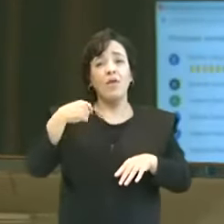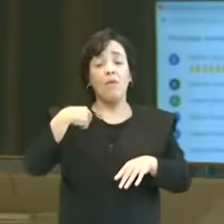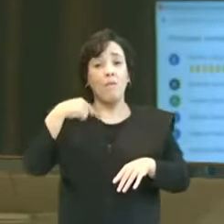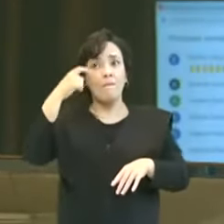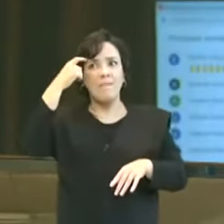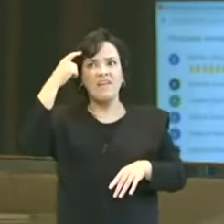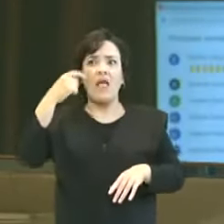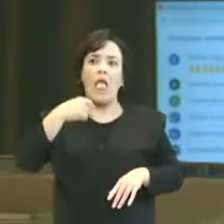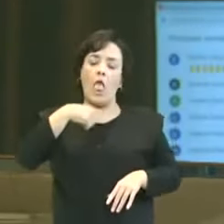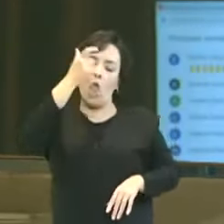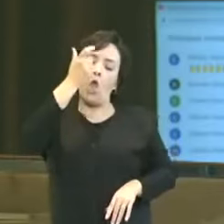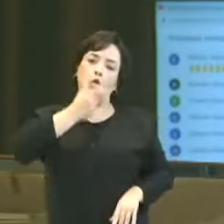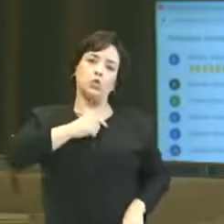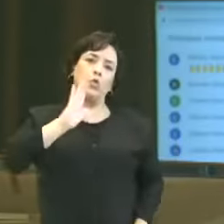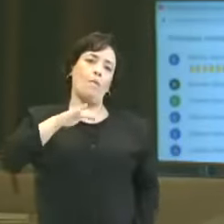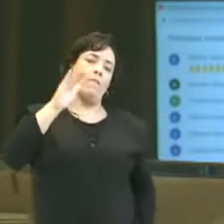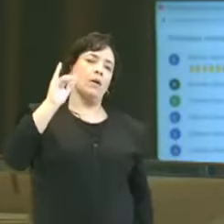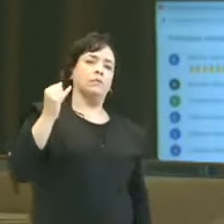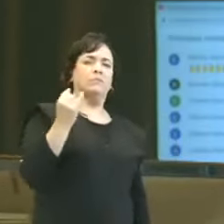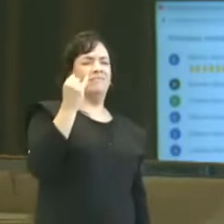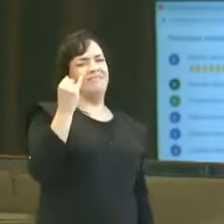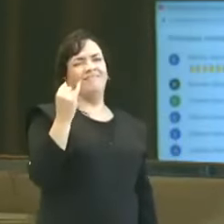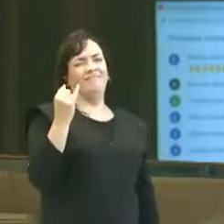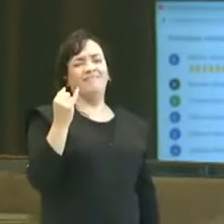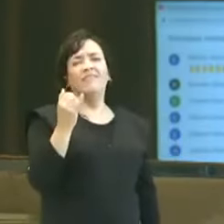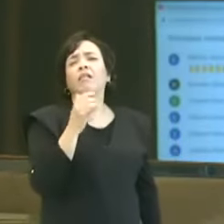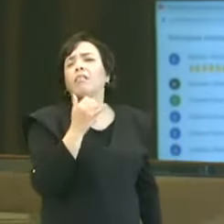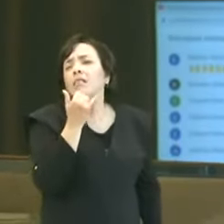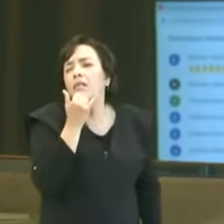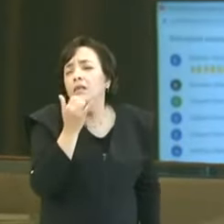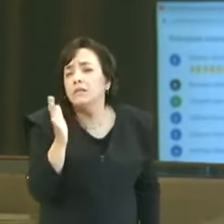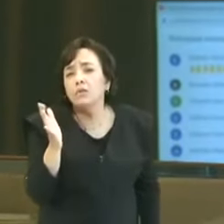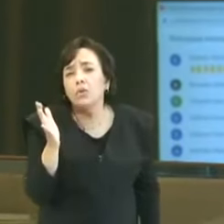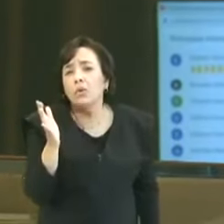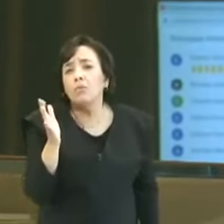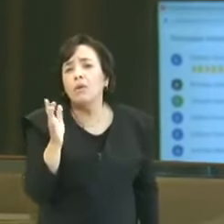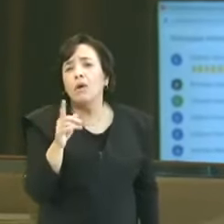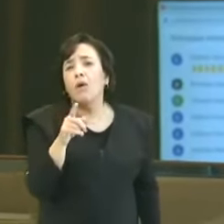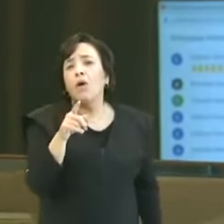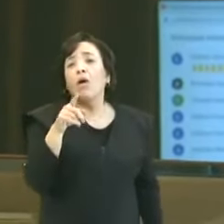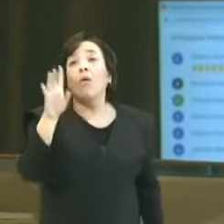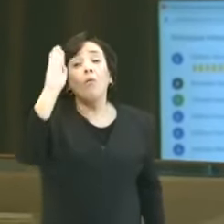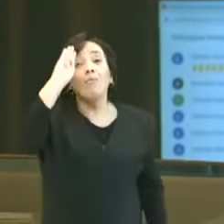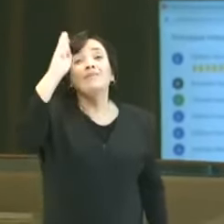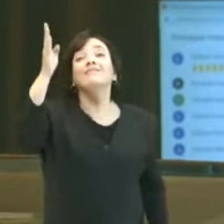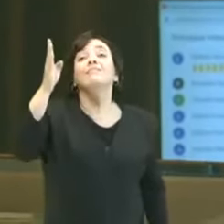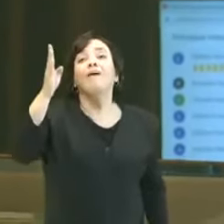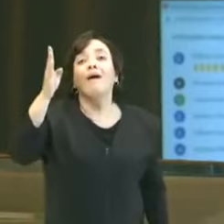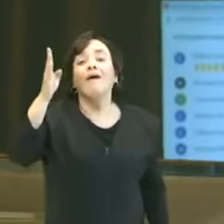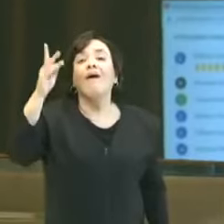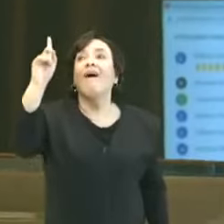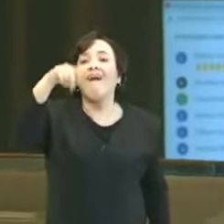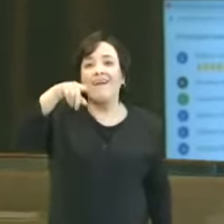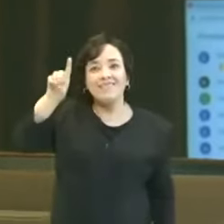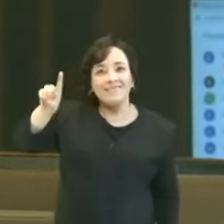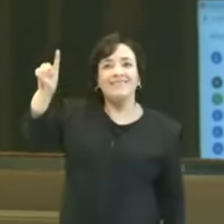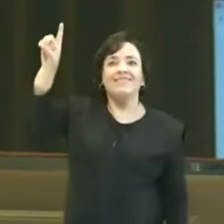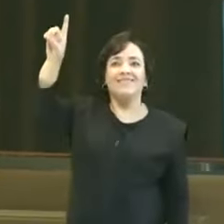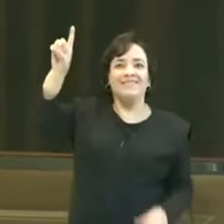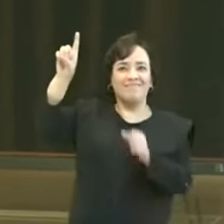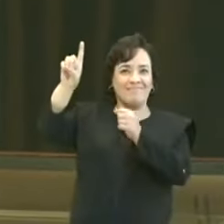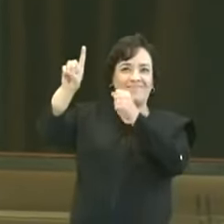gente. Deixa eu te dizer, o protagonista da história é o Senhor Deus Todo-Poderoso.